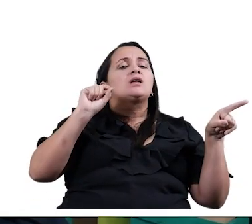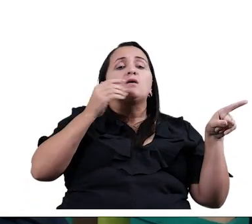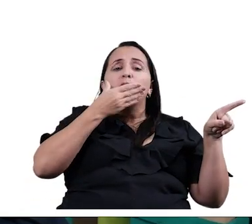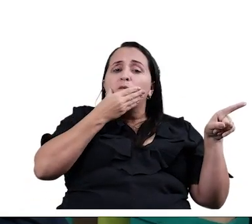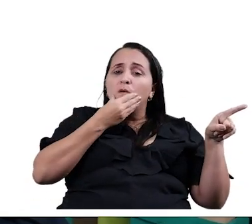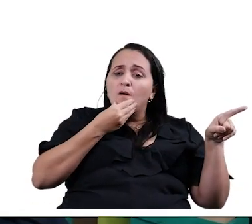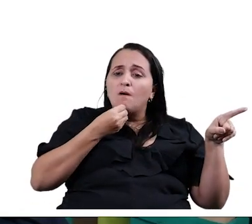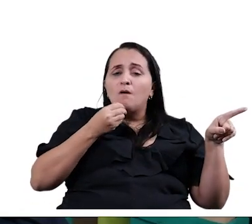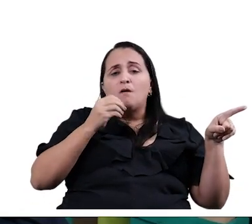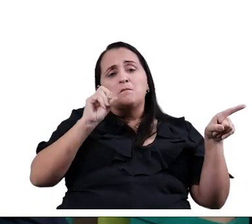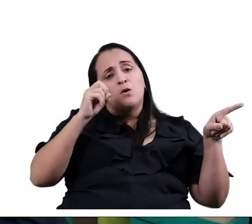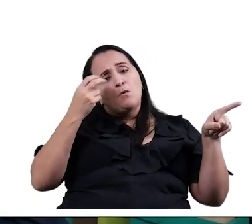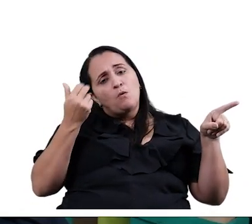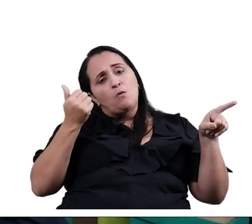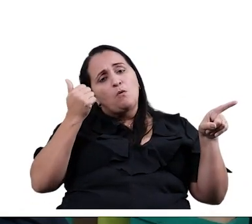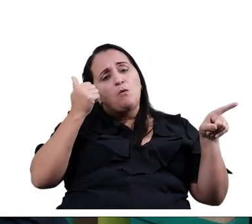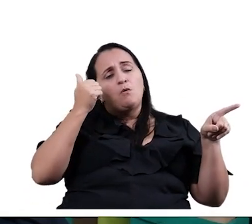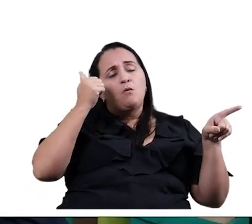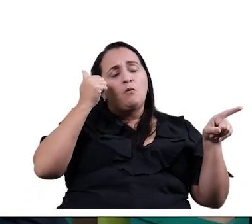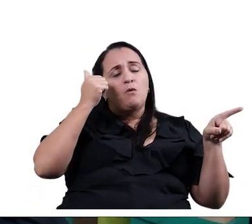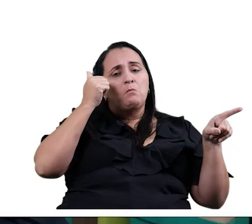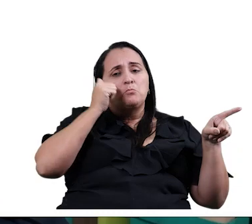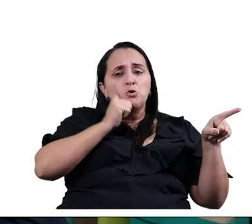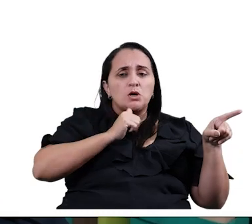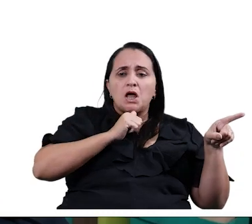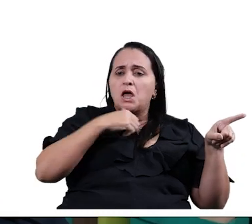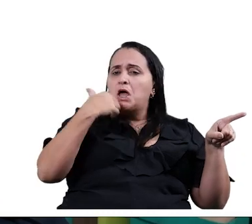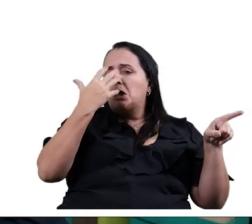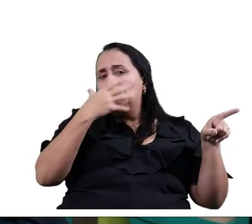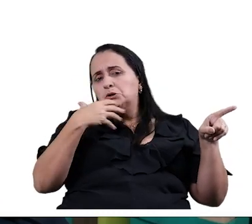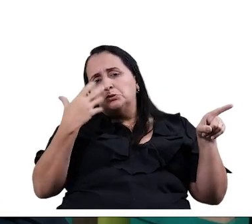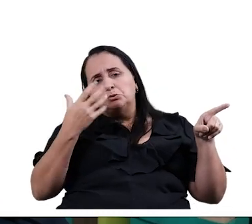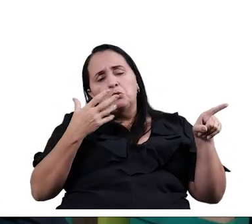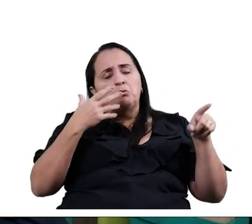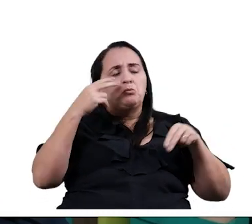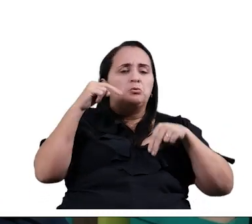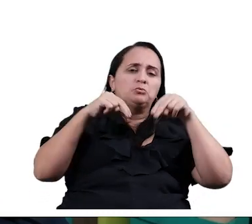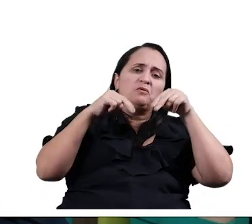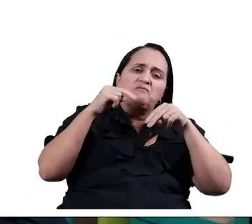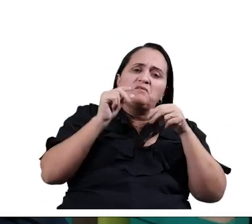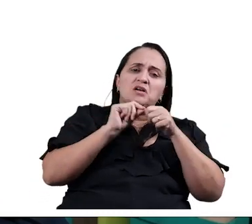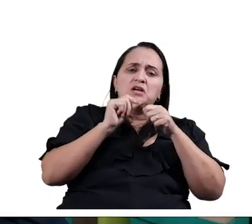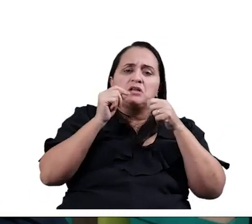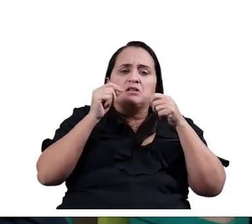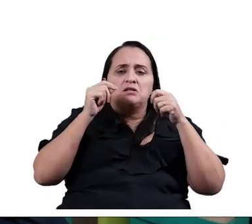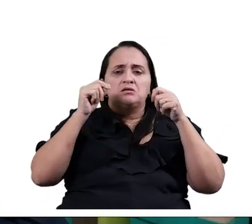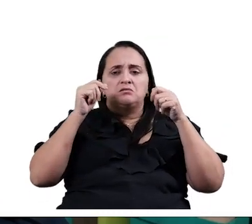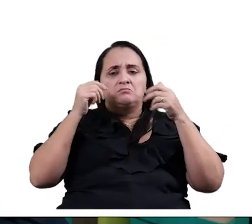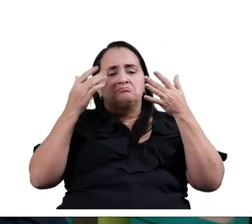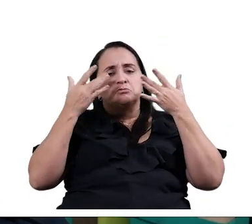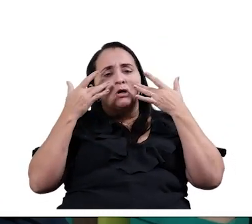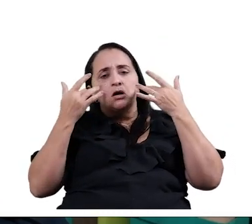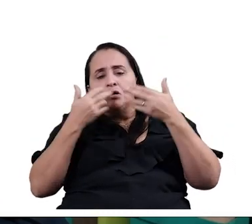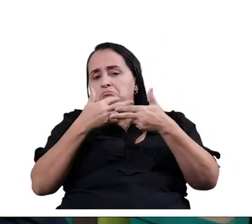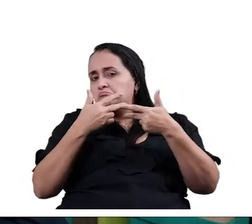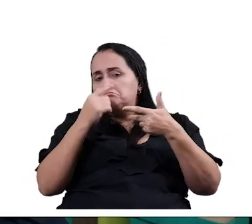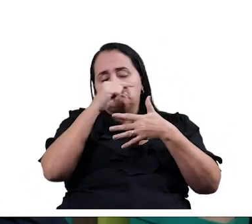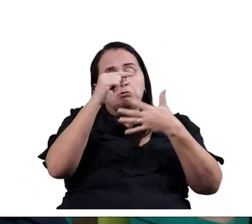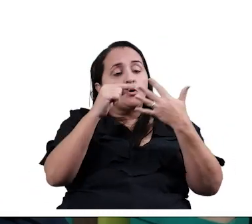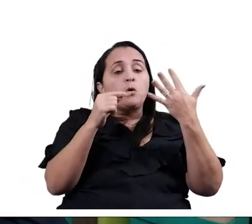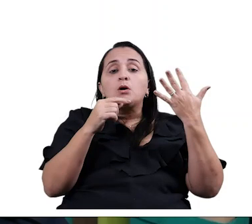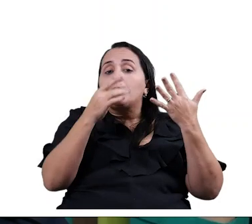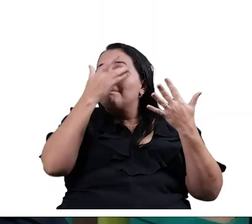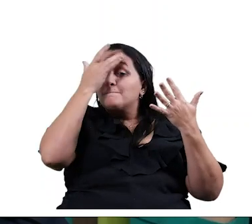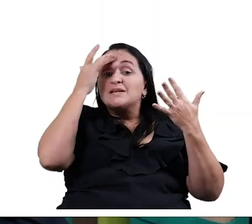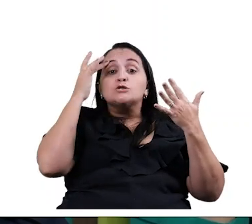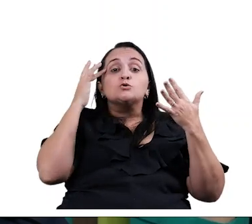de Oscar, pode ser a vida de um cantor, de uma cantora famosa, de uma atriz, de uma outra pessoa que contribuiu